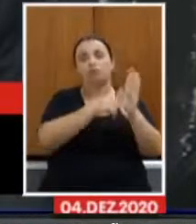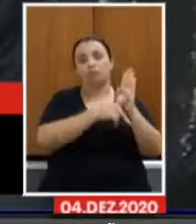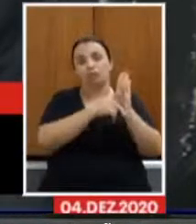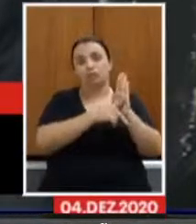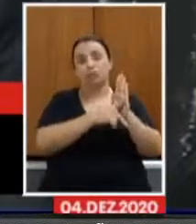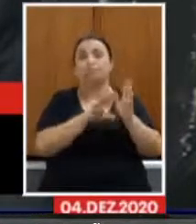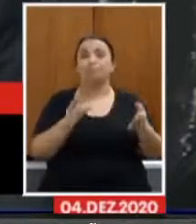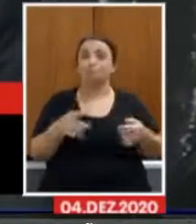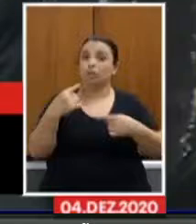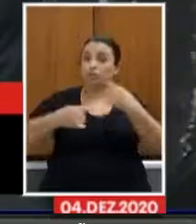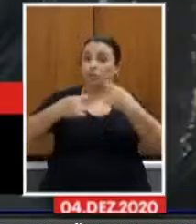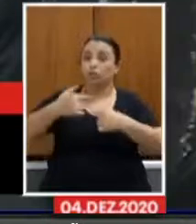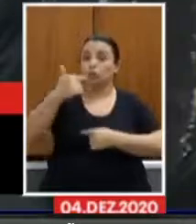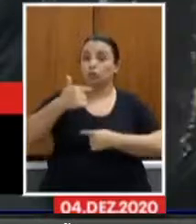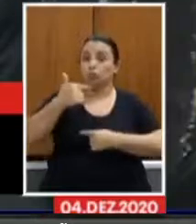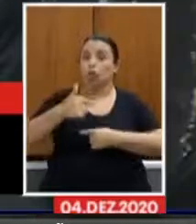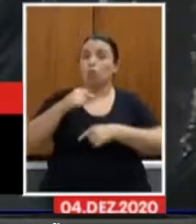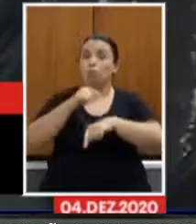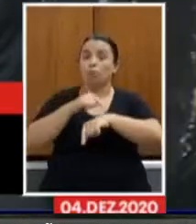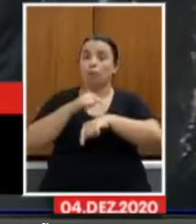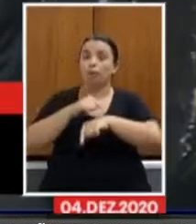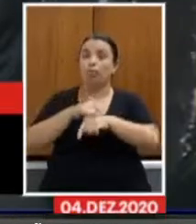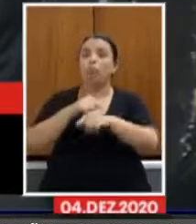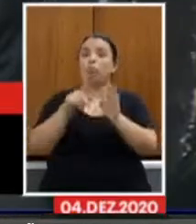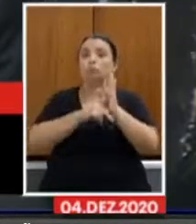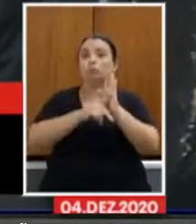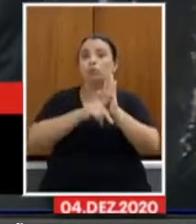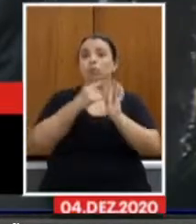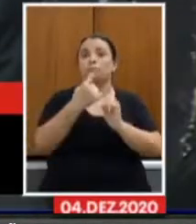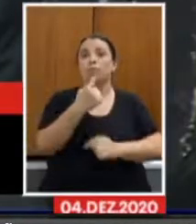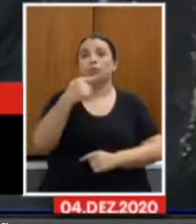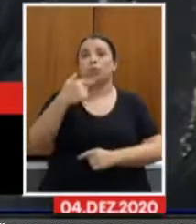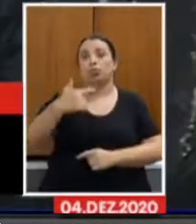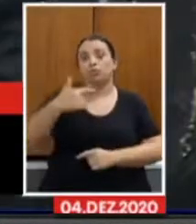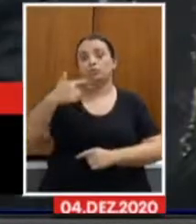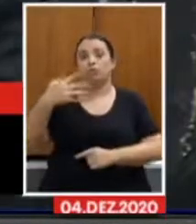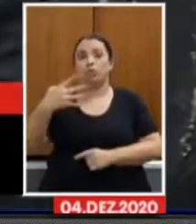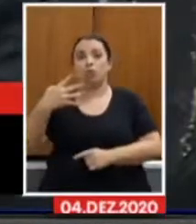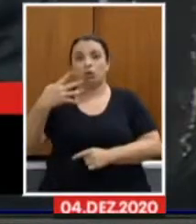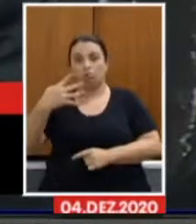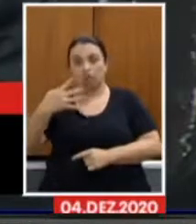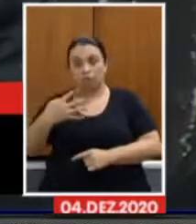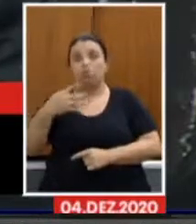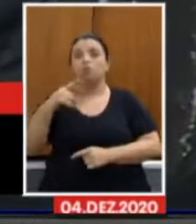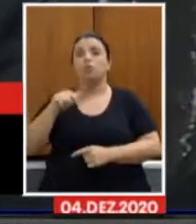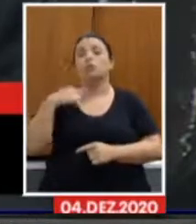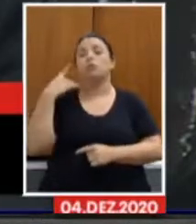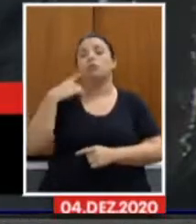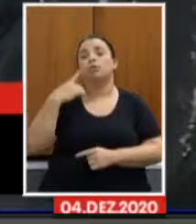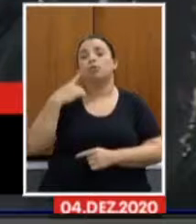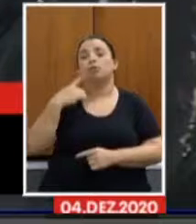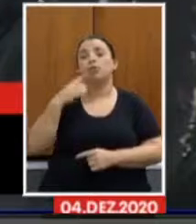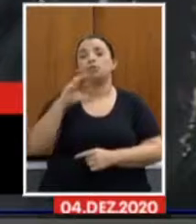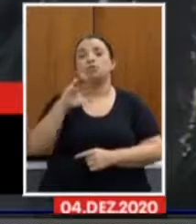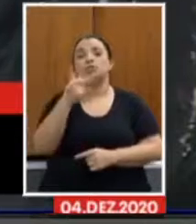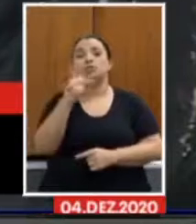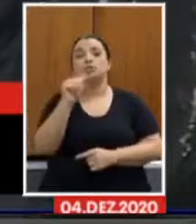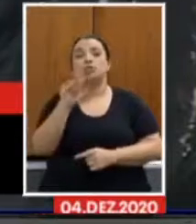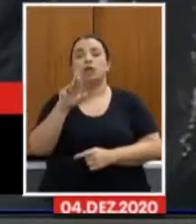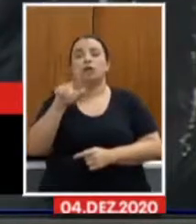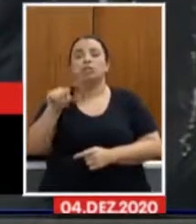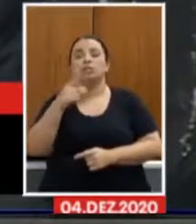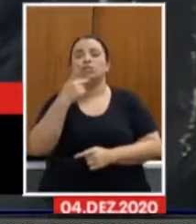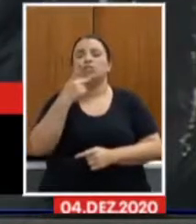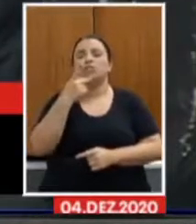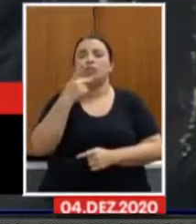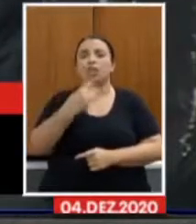Discussão em segundo turno do projeto de lei de número 1214. De 2019, do deputado Charles Santos, que dispõe sobre a política estadual de valorização